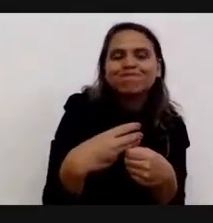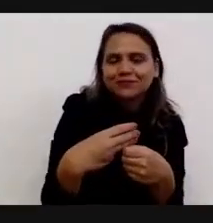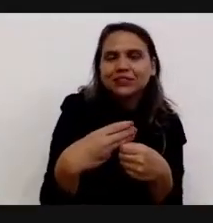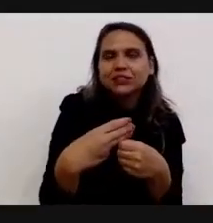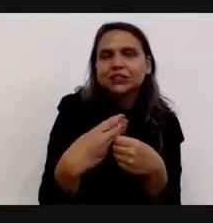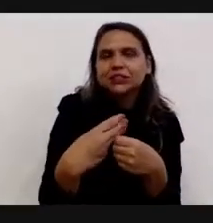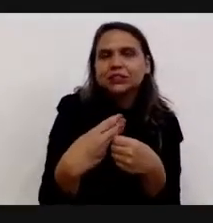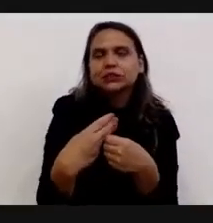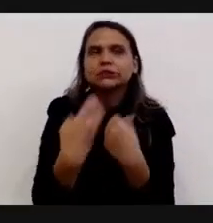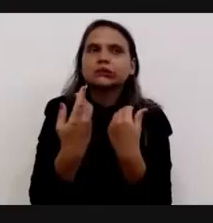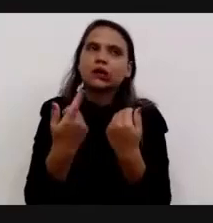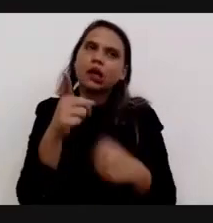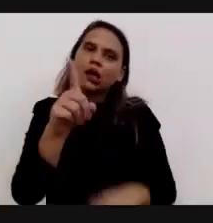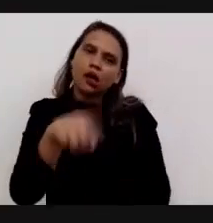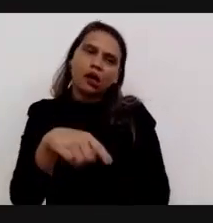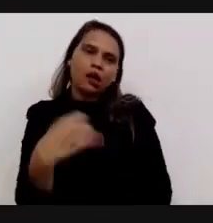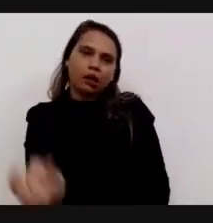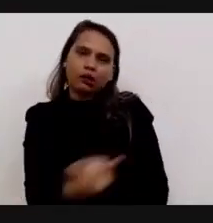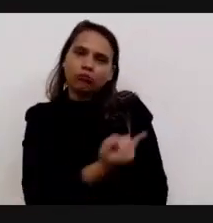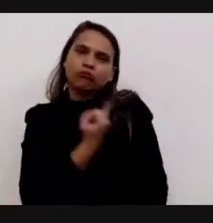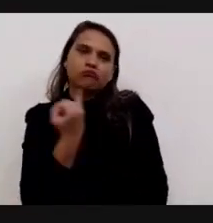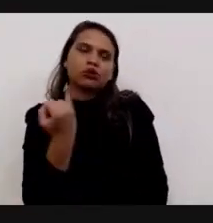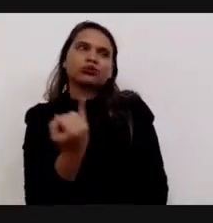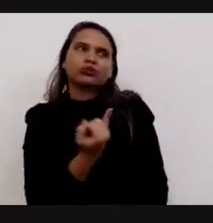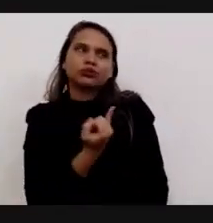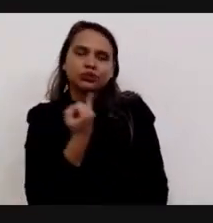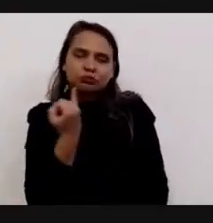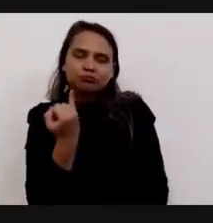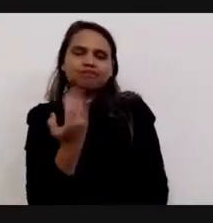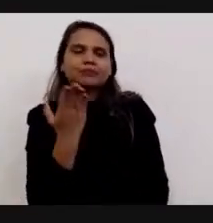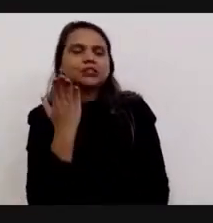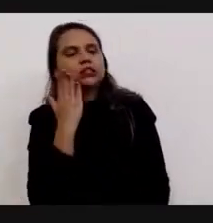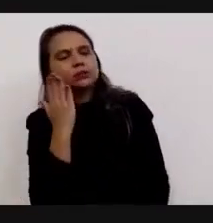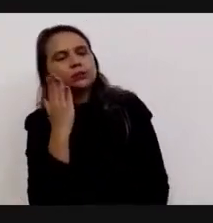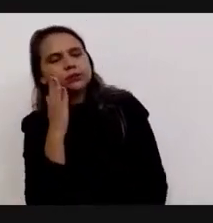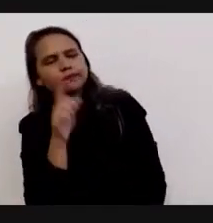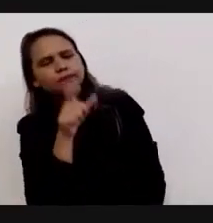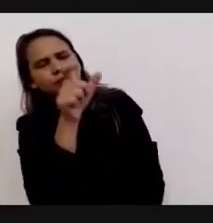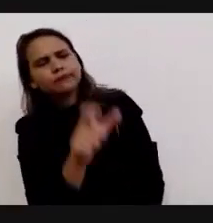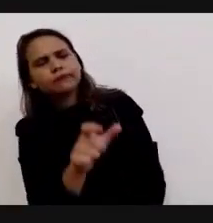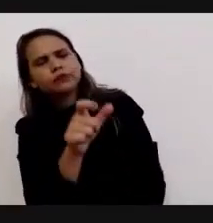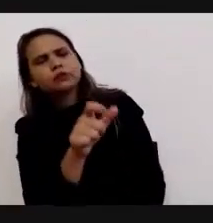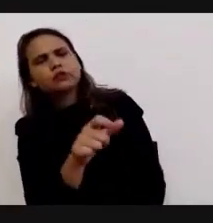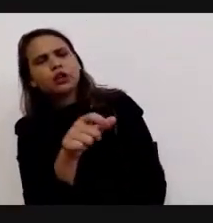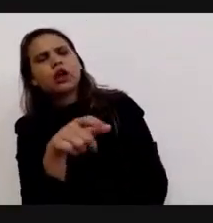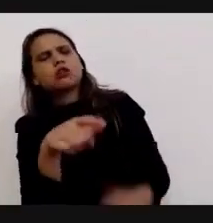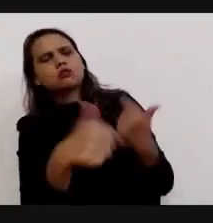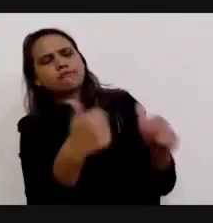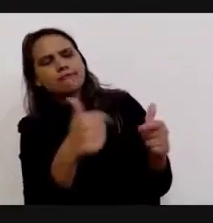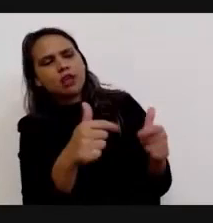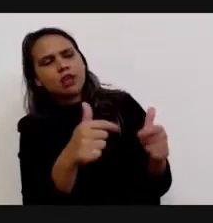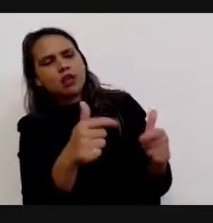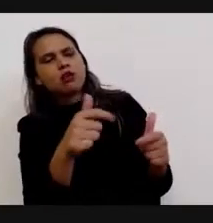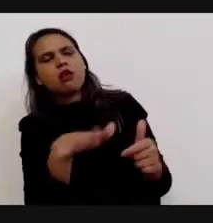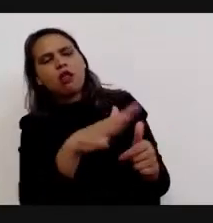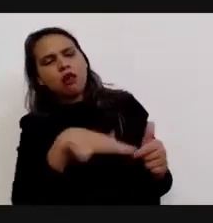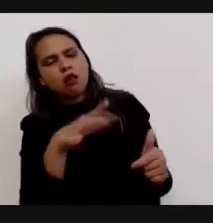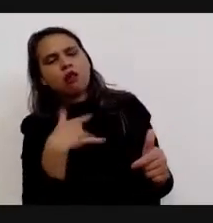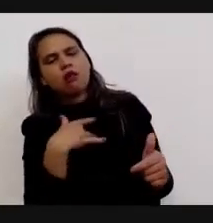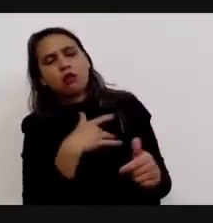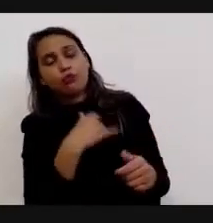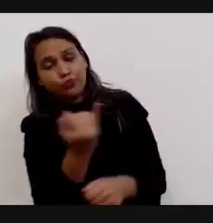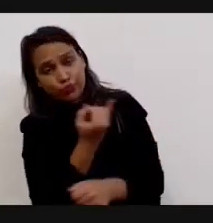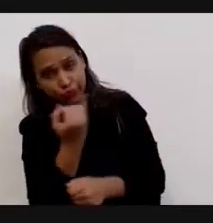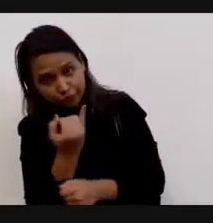Então, será que não é importante escutar esse agente de saúde? E será que não é